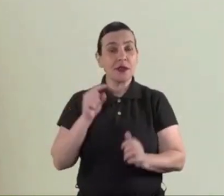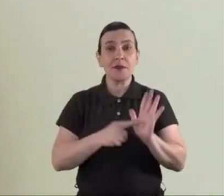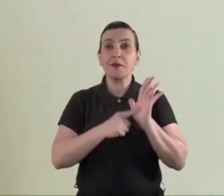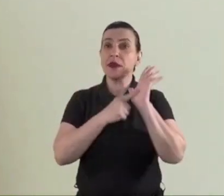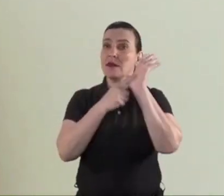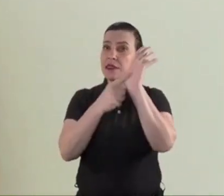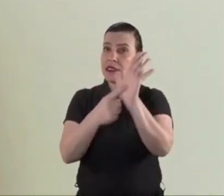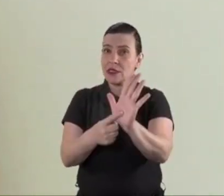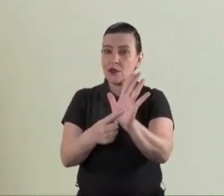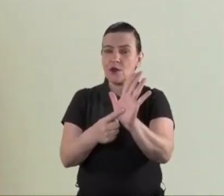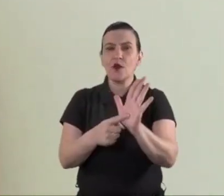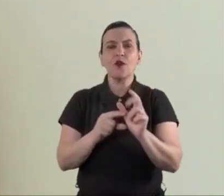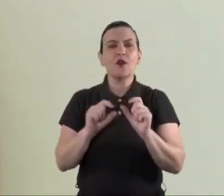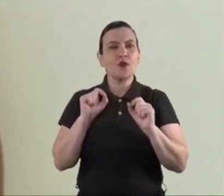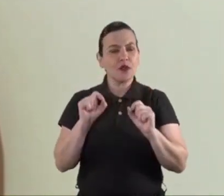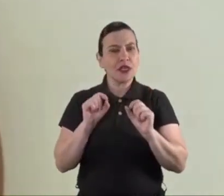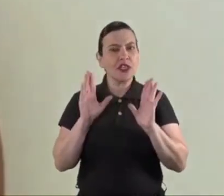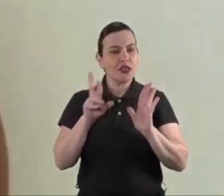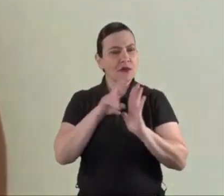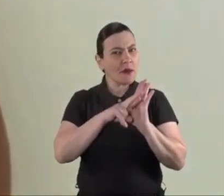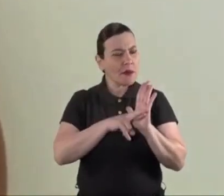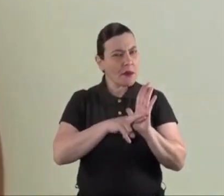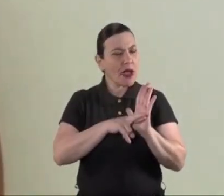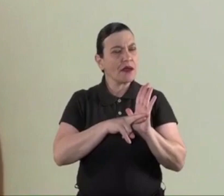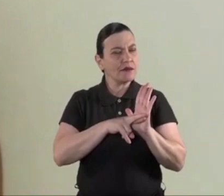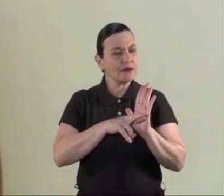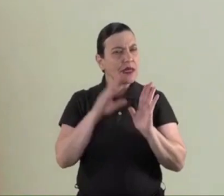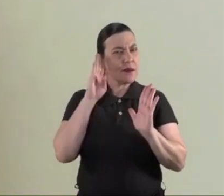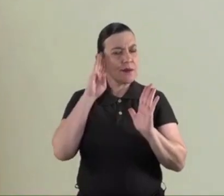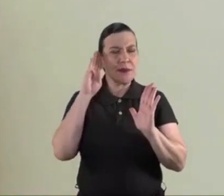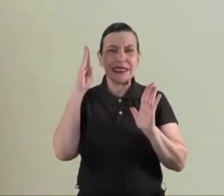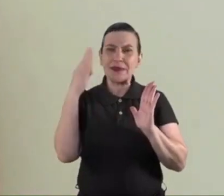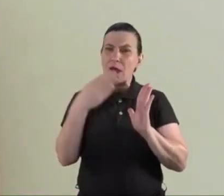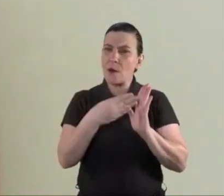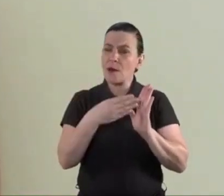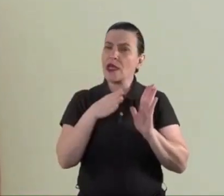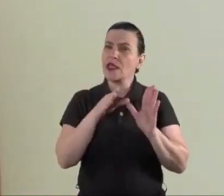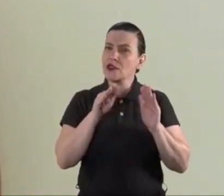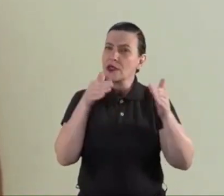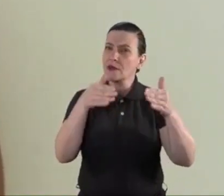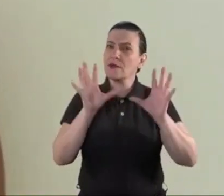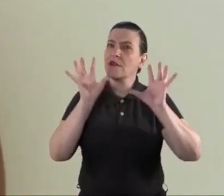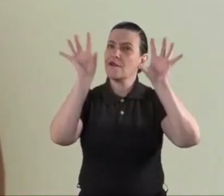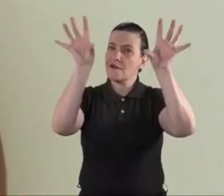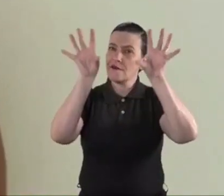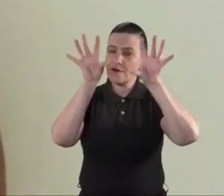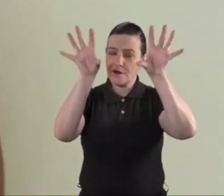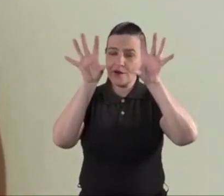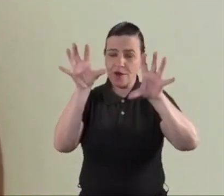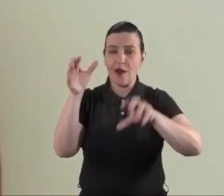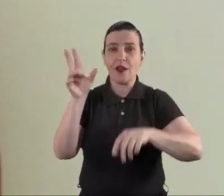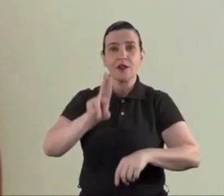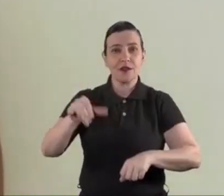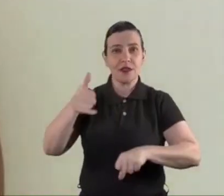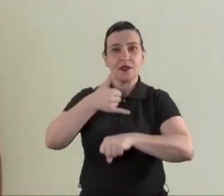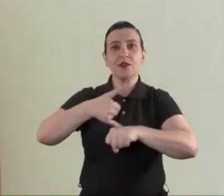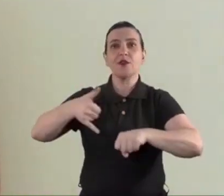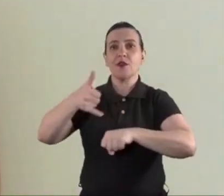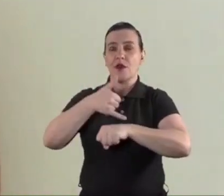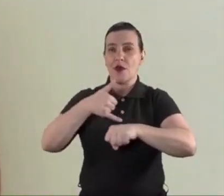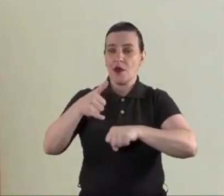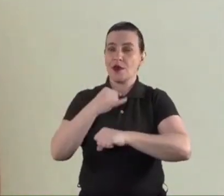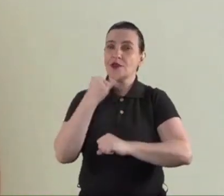apresentou, a gente desenvolveu um protocolo, especialmente para a modalidade de voleibol, com alguns óleos